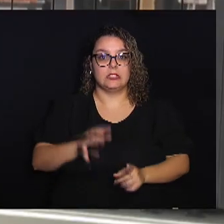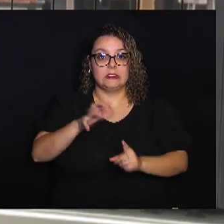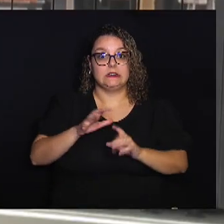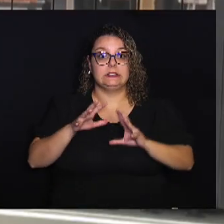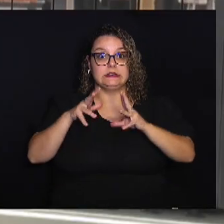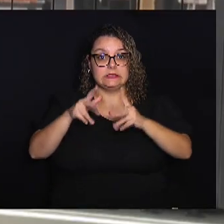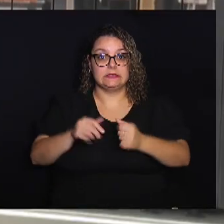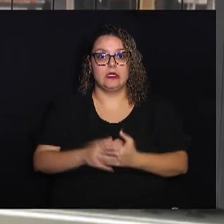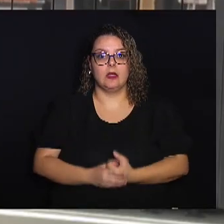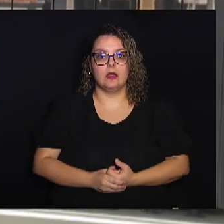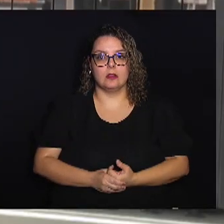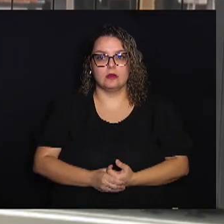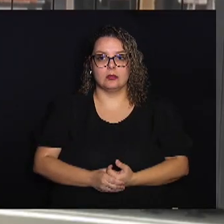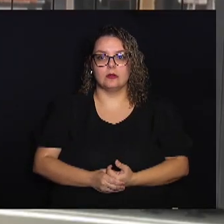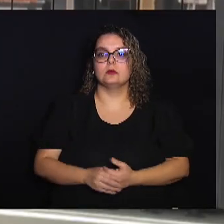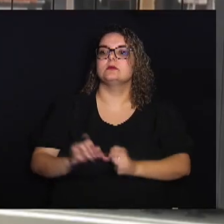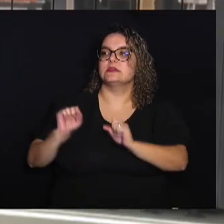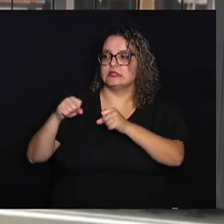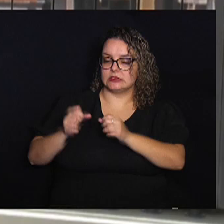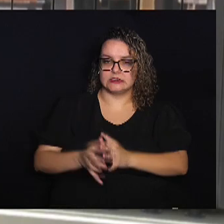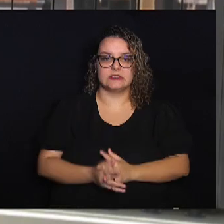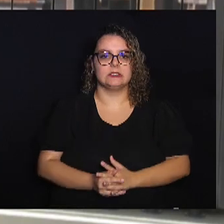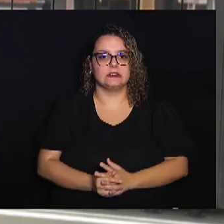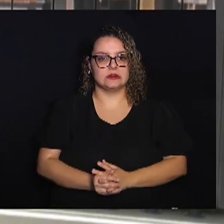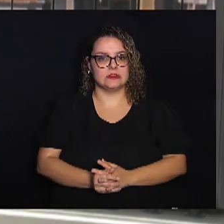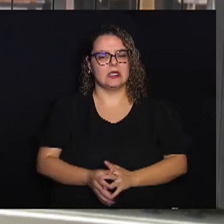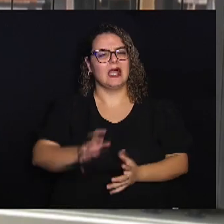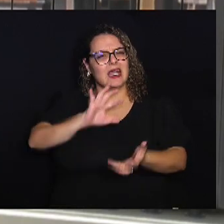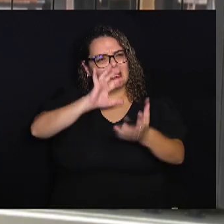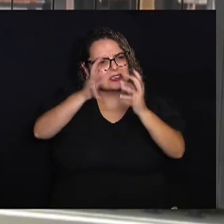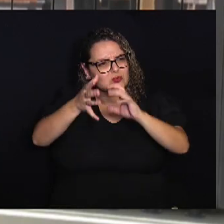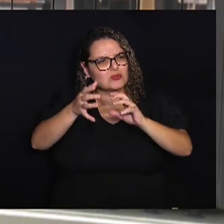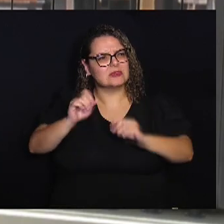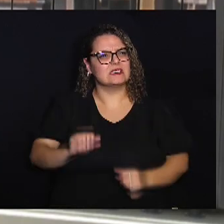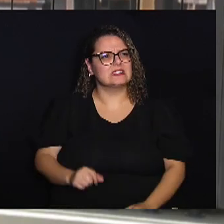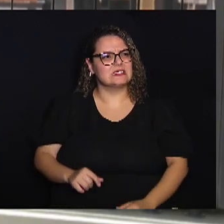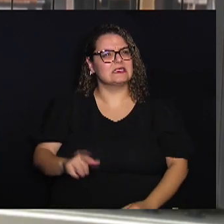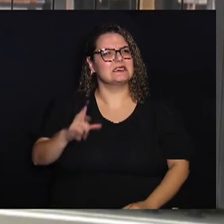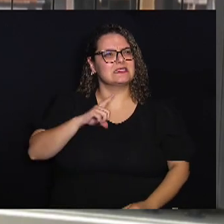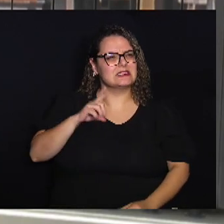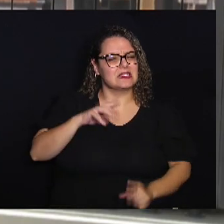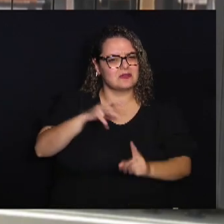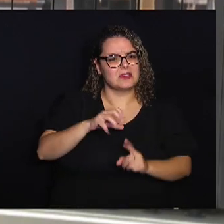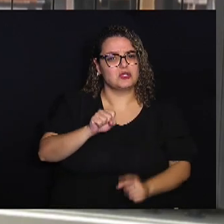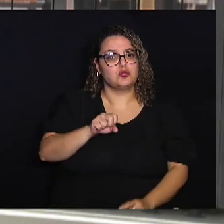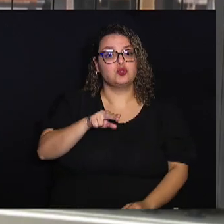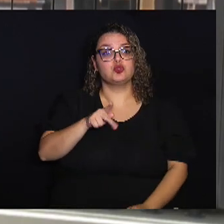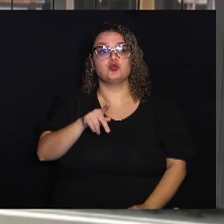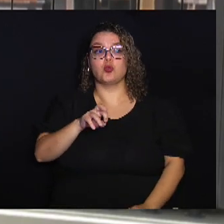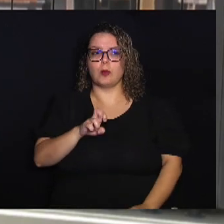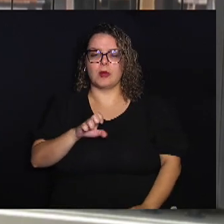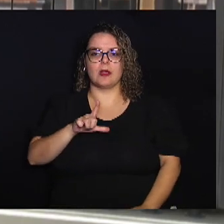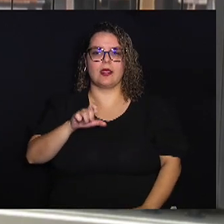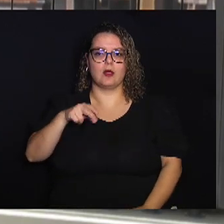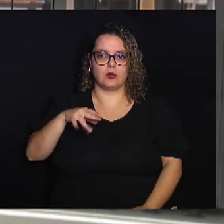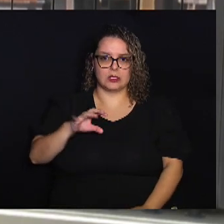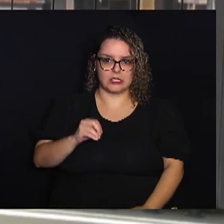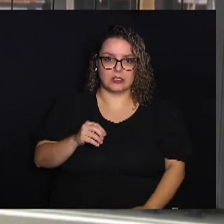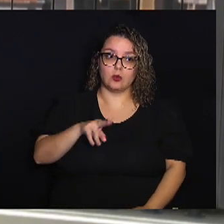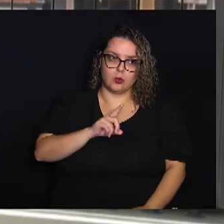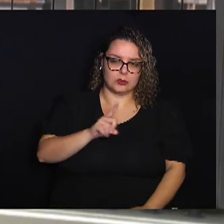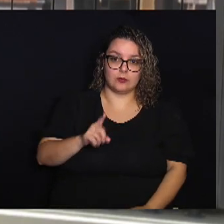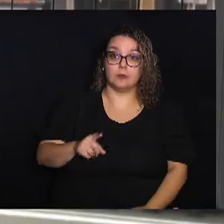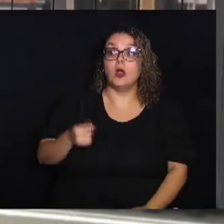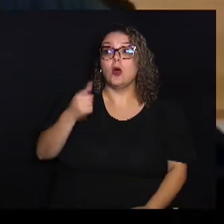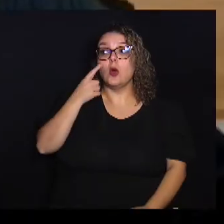né? E as Geral. mudanças climáticas têm a ver com esse super El Niño ou não? Olha só, é